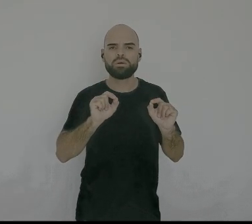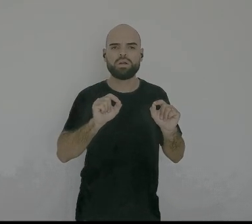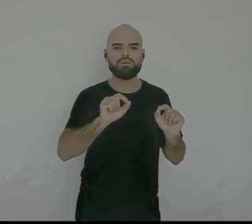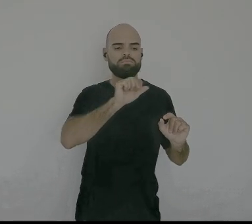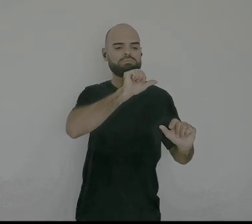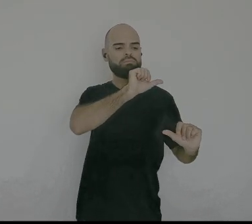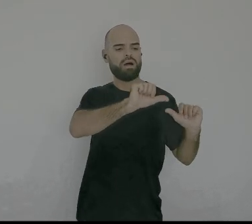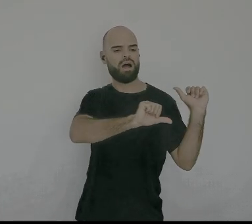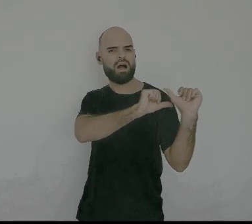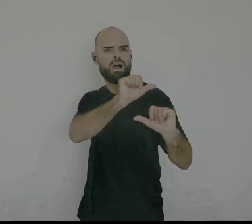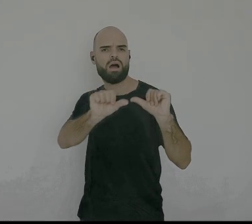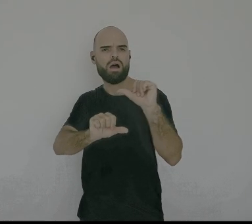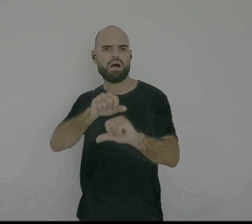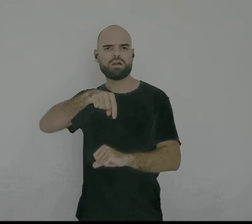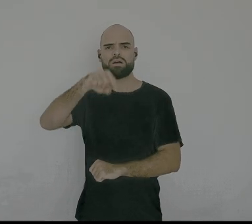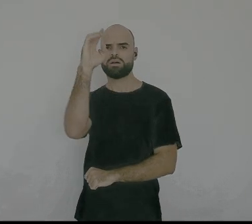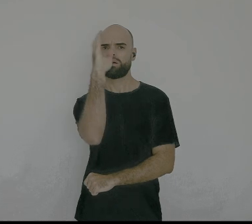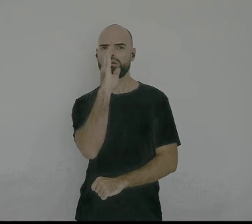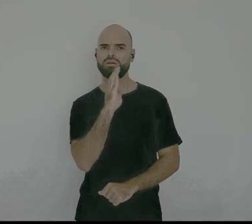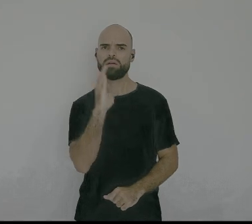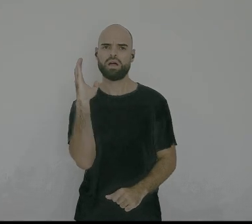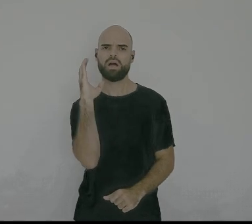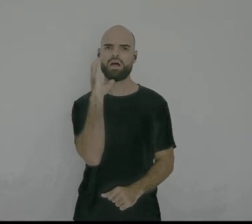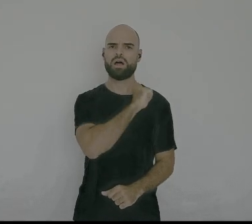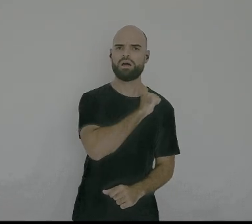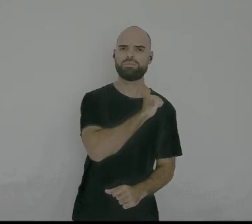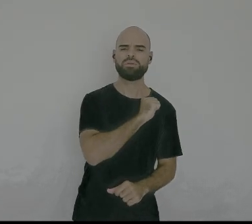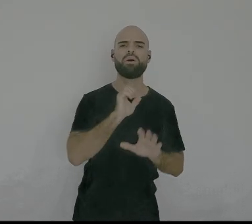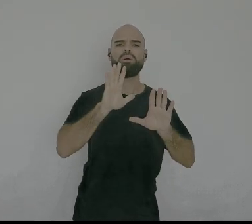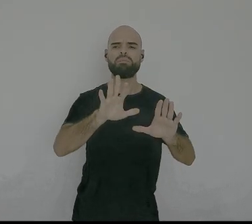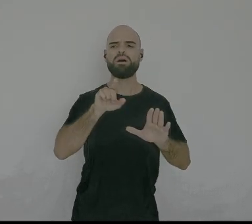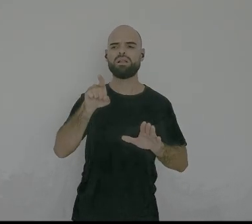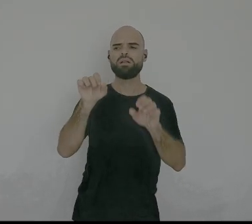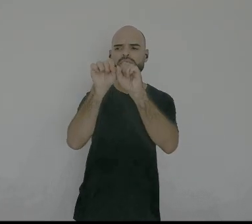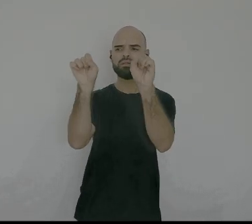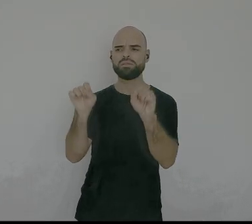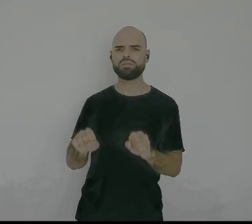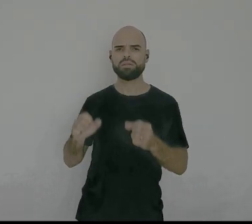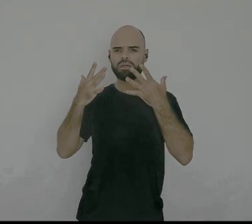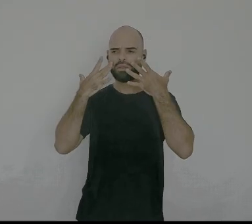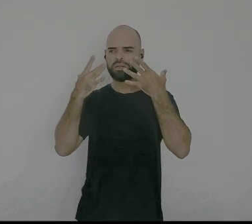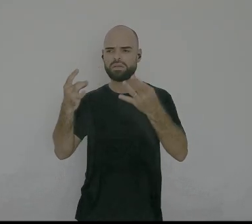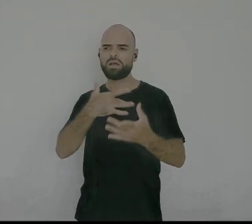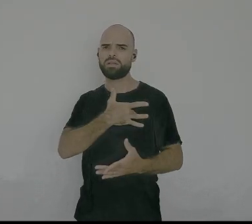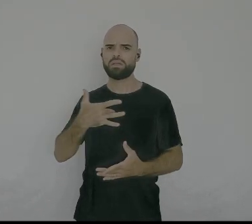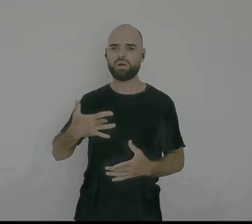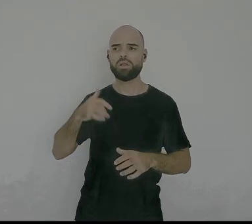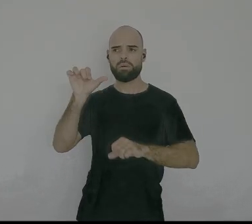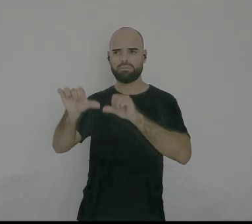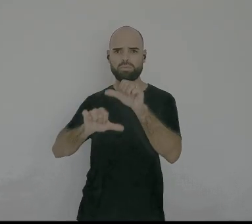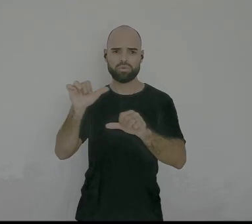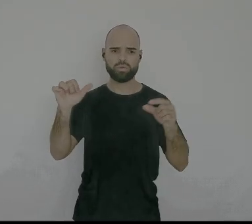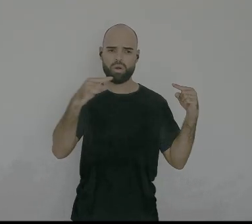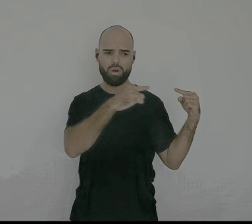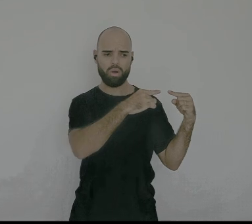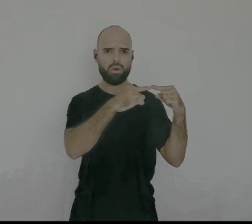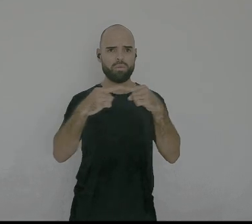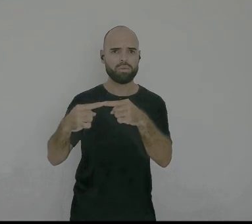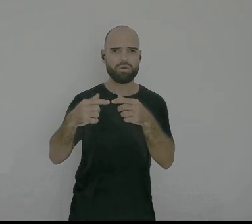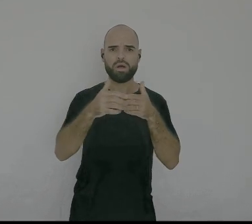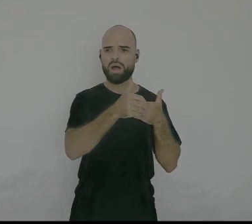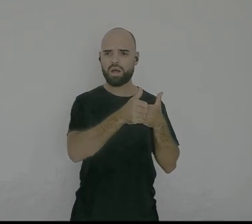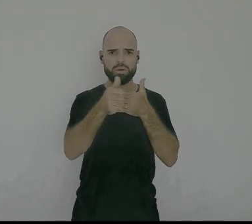E aí vem o problema. Nós fizemos essa transição muito rápida, mas a transição do sistema não